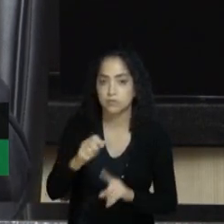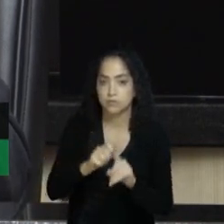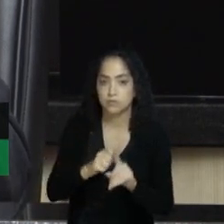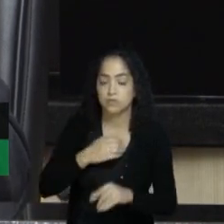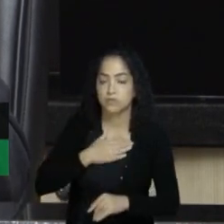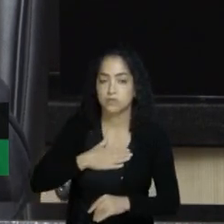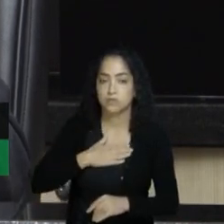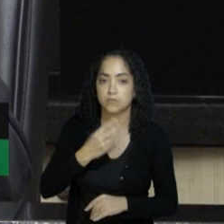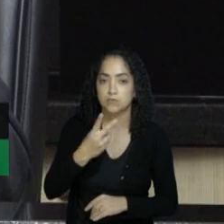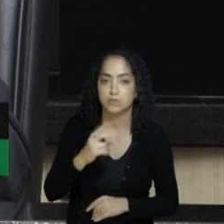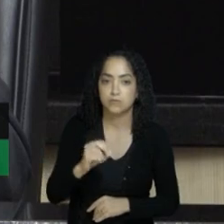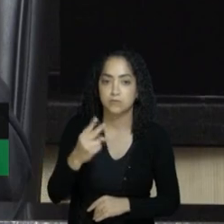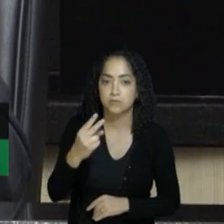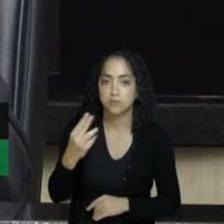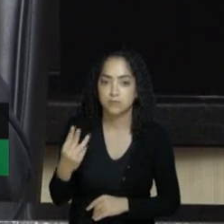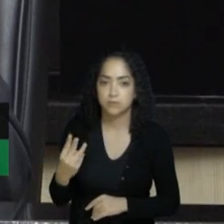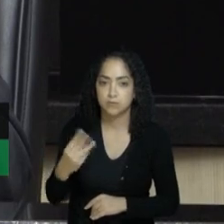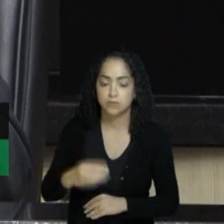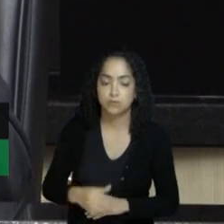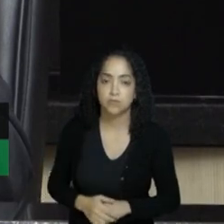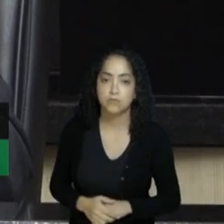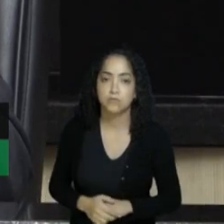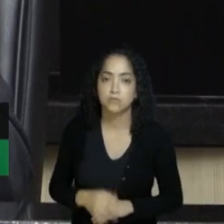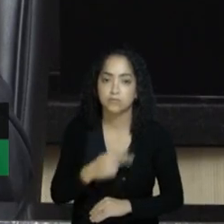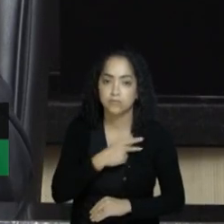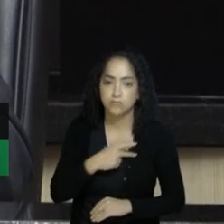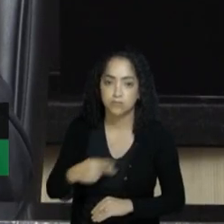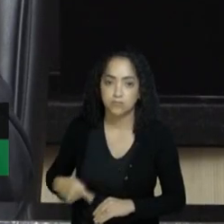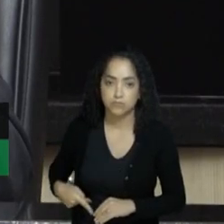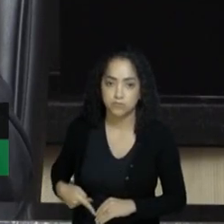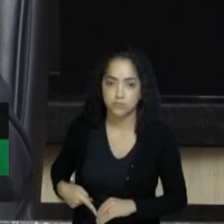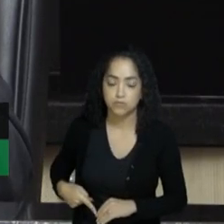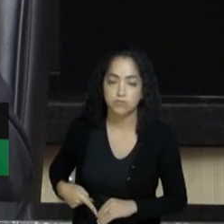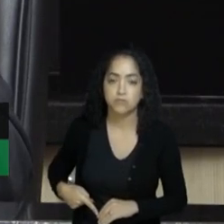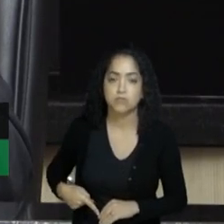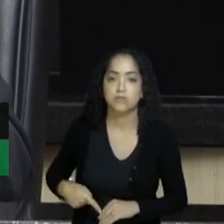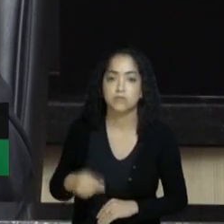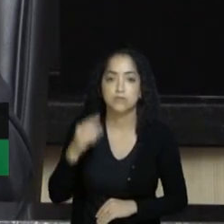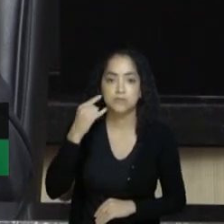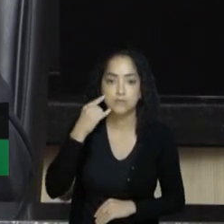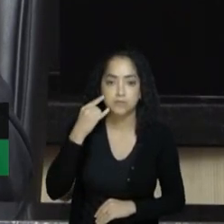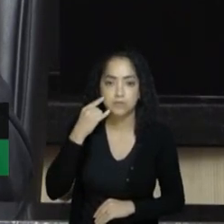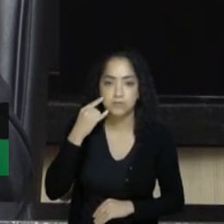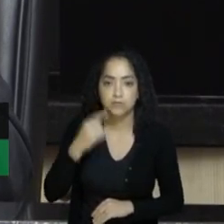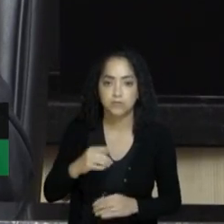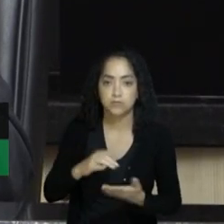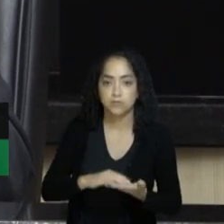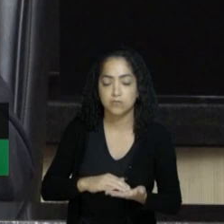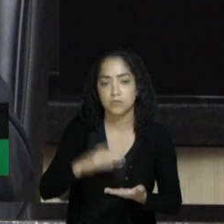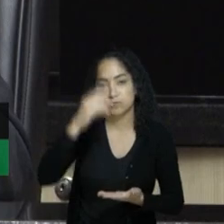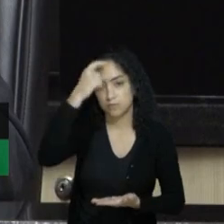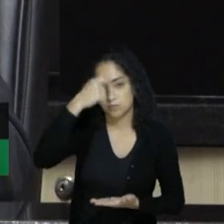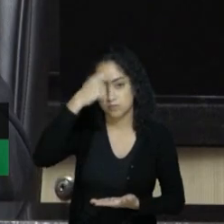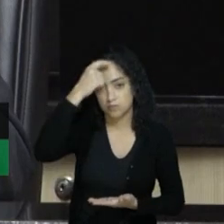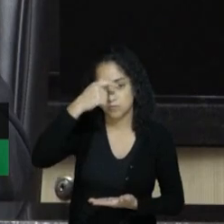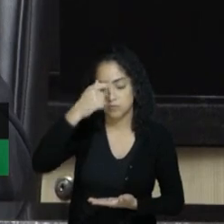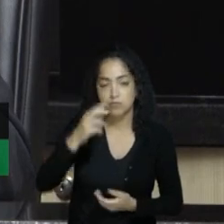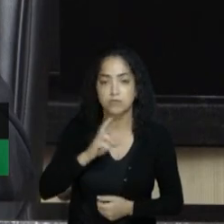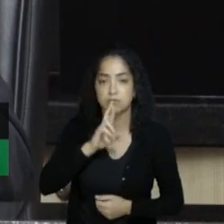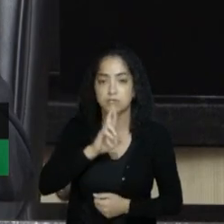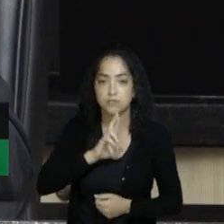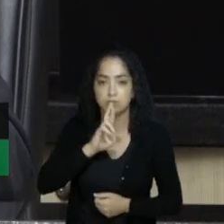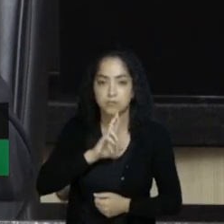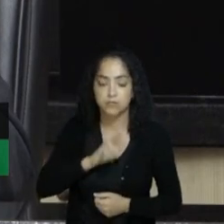agosto de 2023. Presidência, deputado Mauro de Nadal, Maurício Scudelarc, Rodrigo